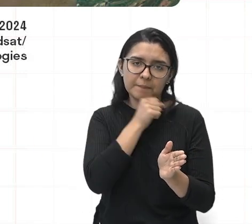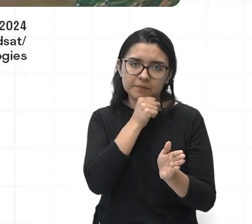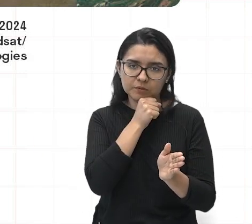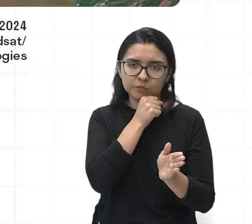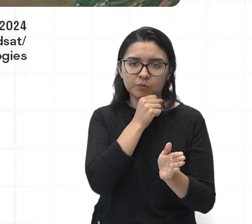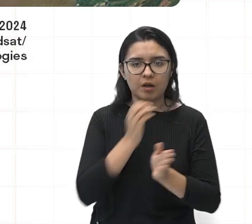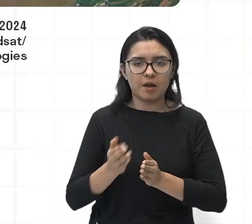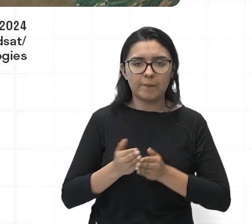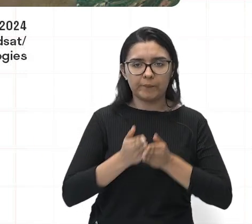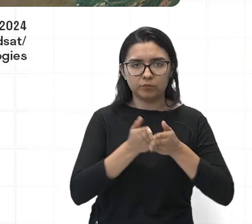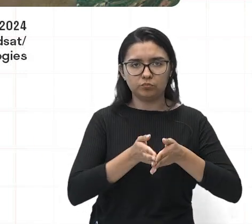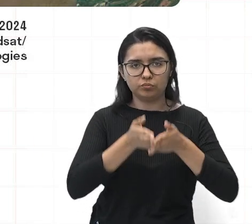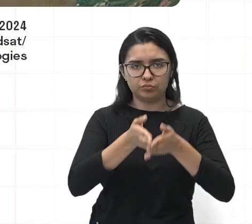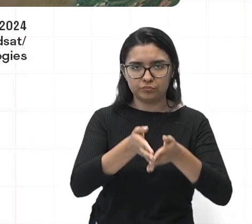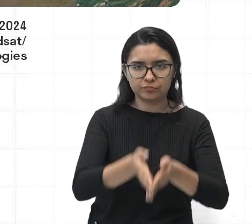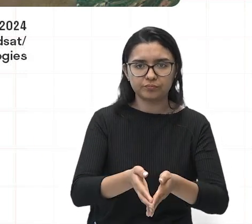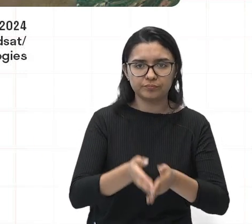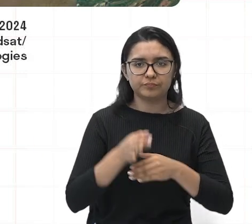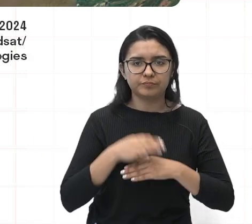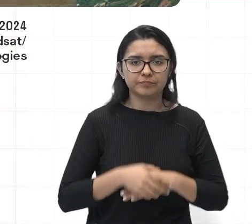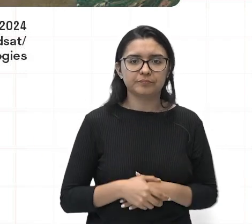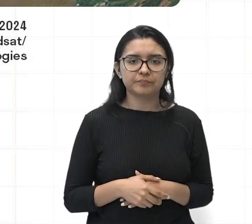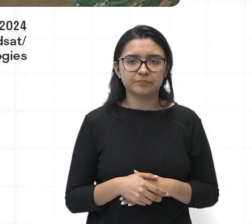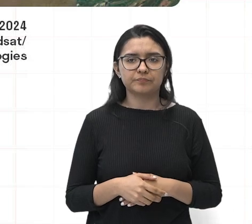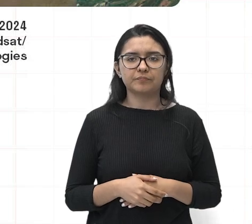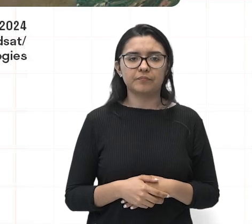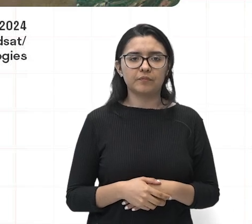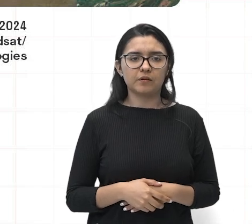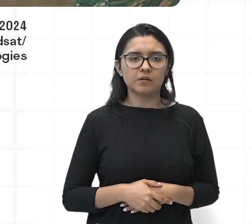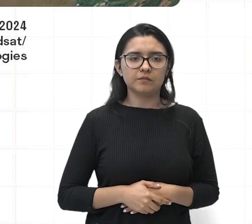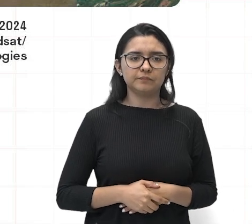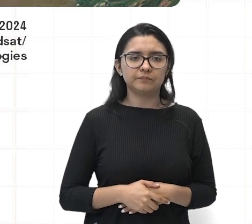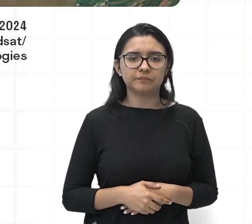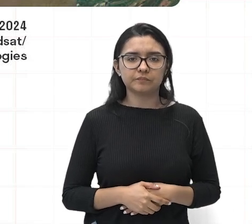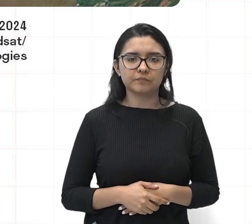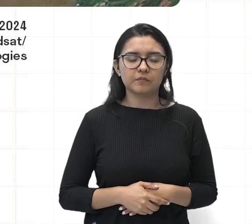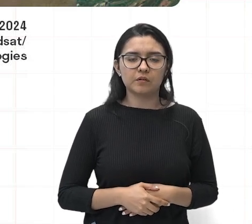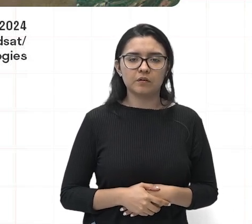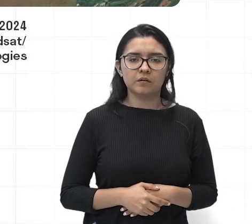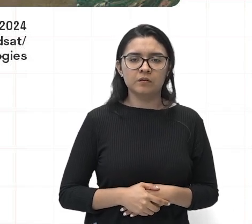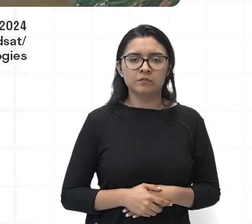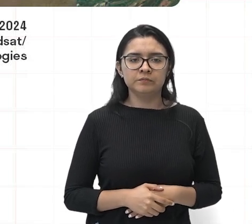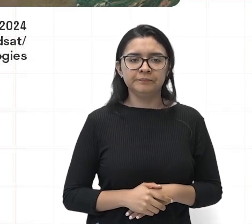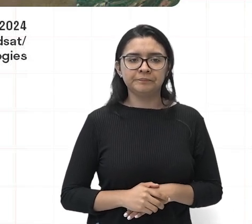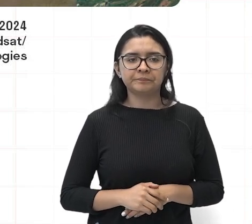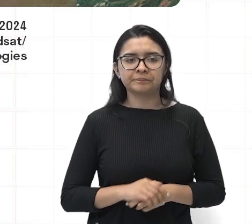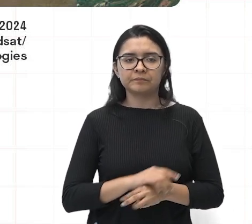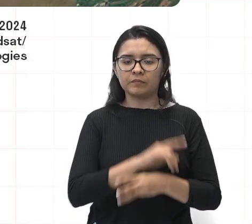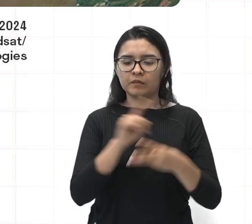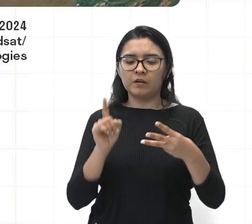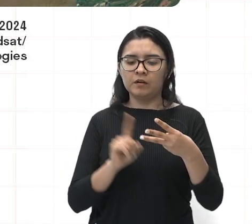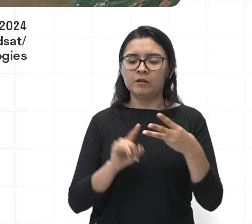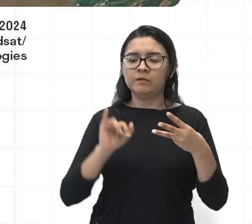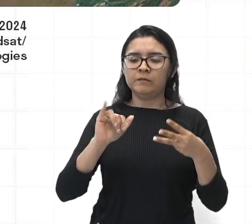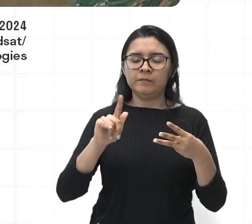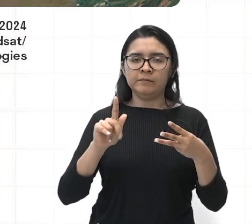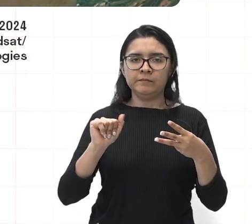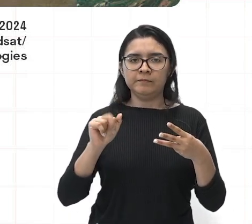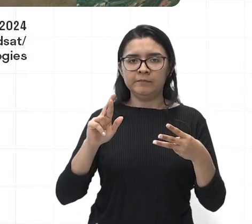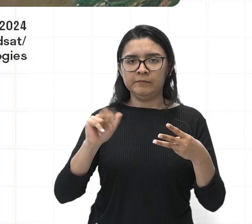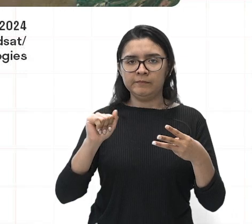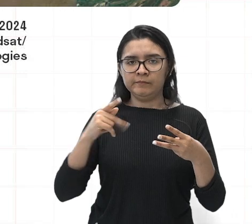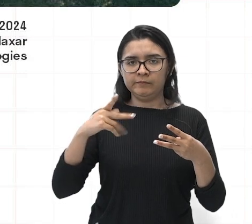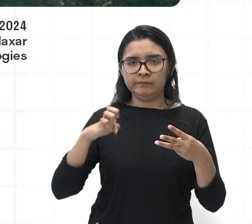com as embarcações que navegam através do furo do Paracuúba. O que são os igarapés?